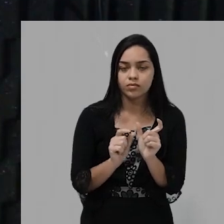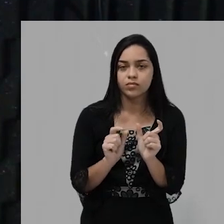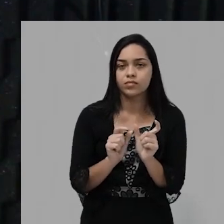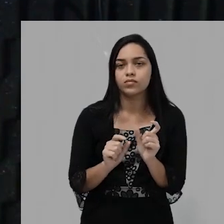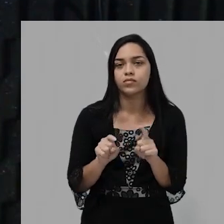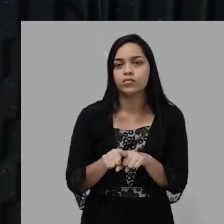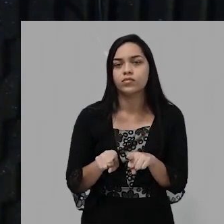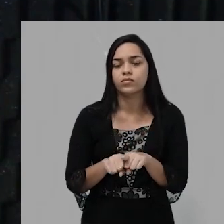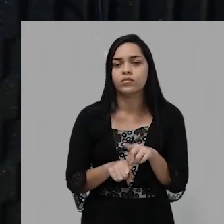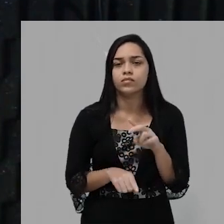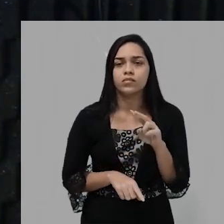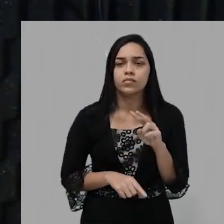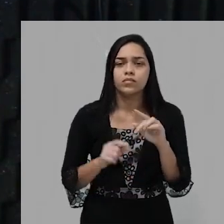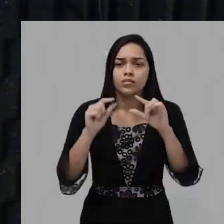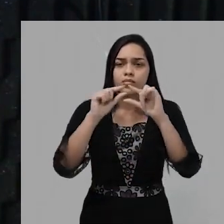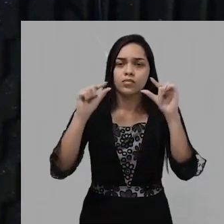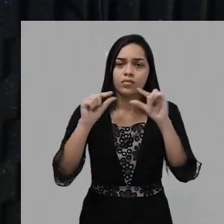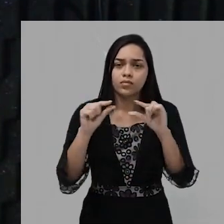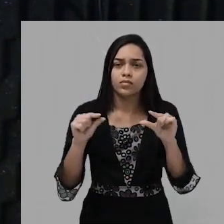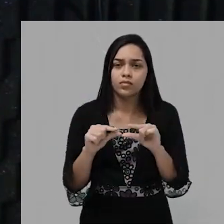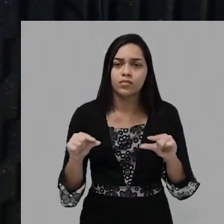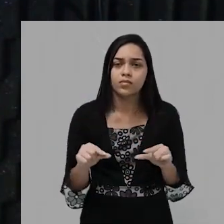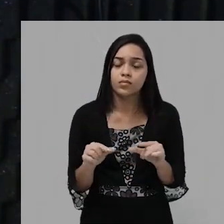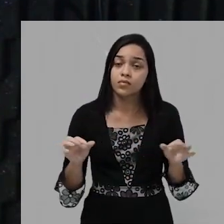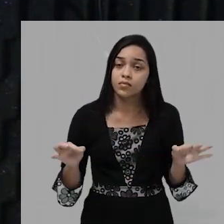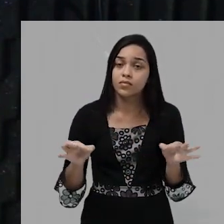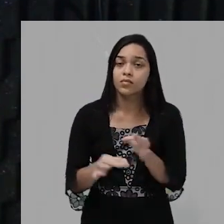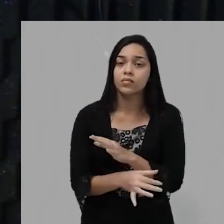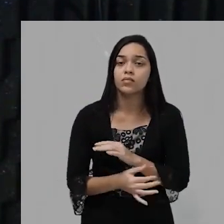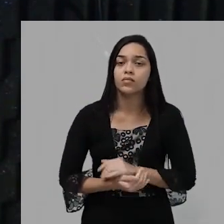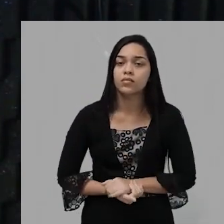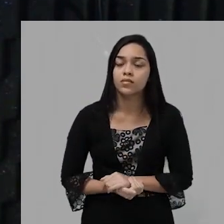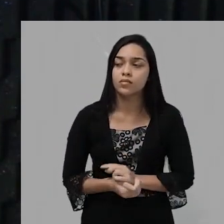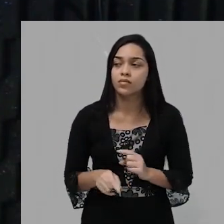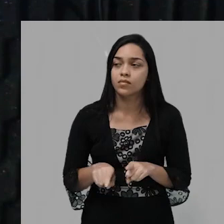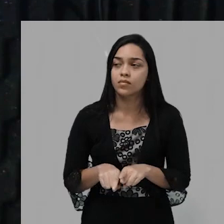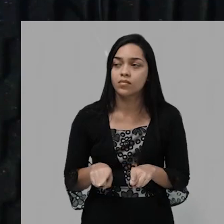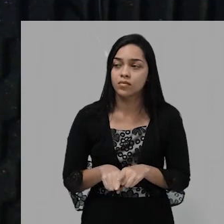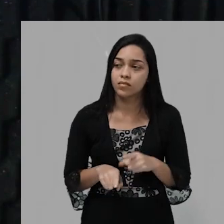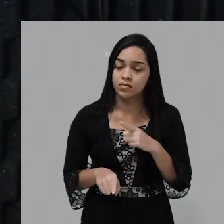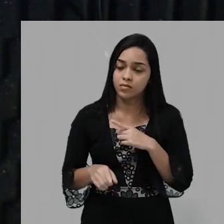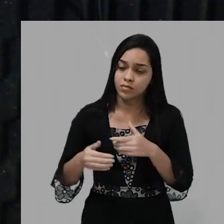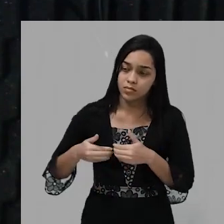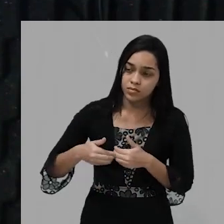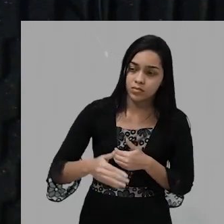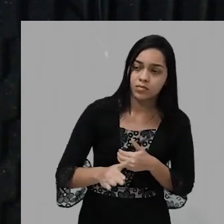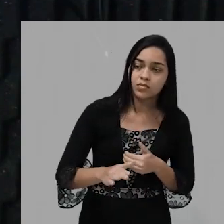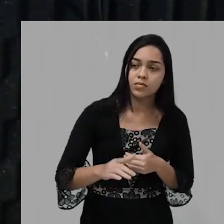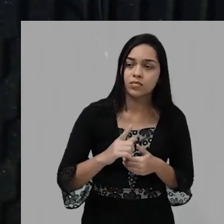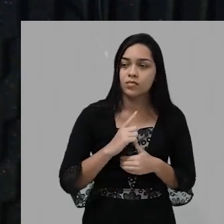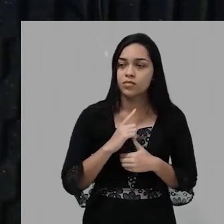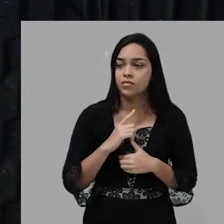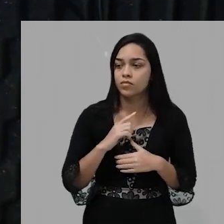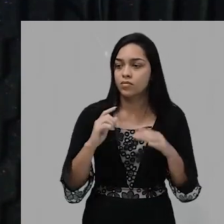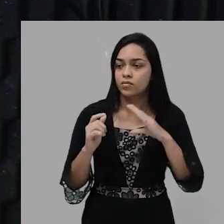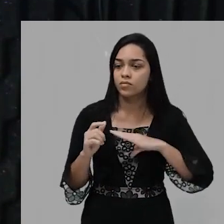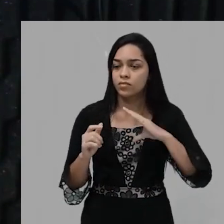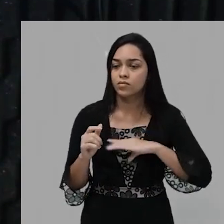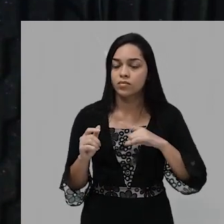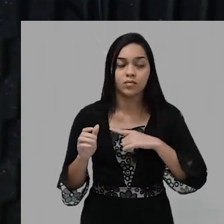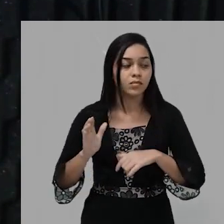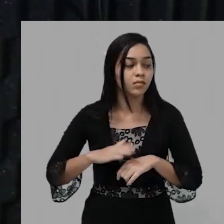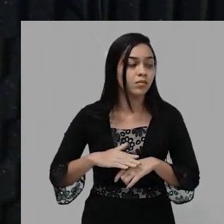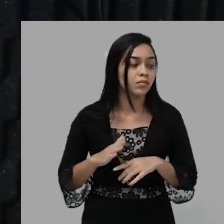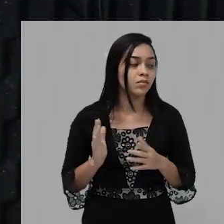composição dos versos. Então, é uma obra mesmo bem completa. É tanto que a partir daí que o classicismo português ele ganha mais